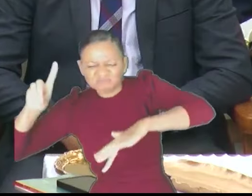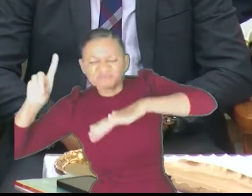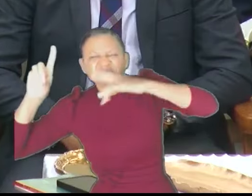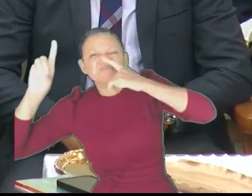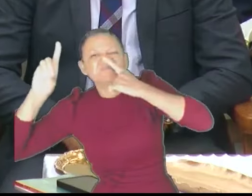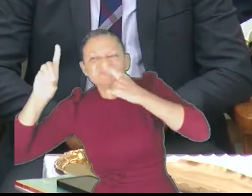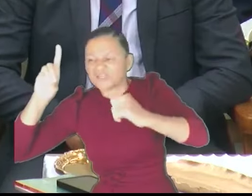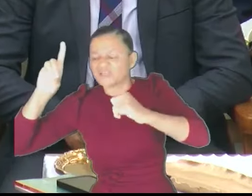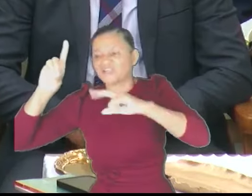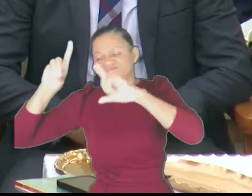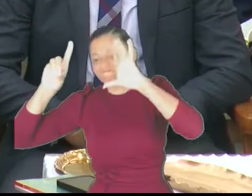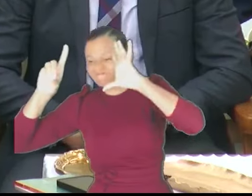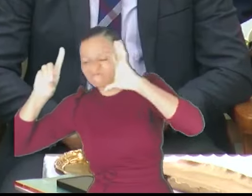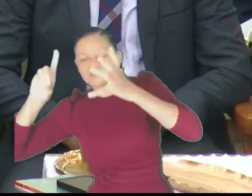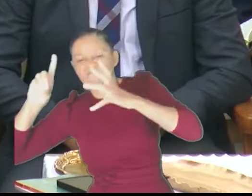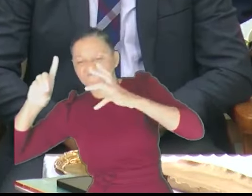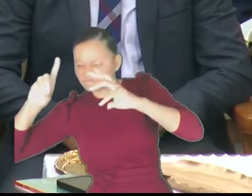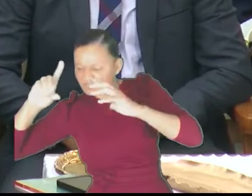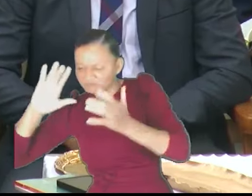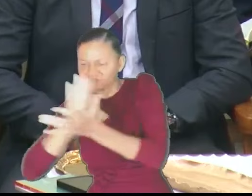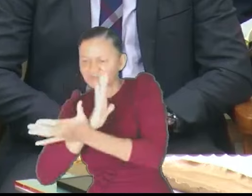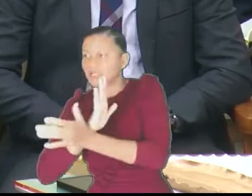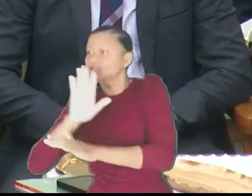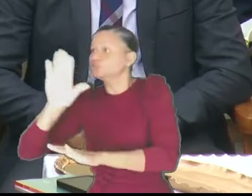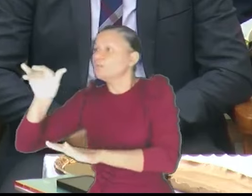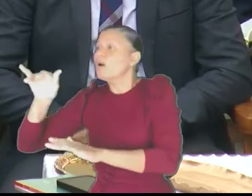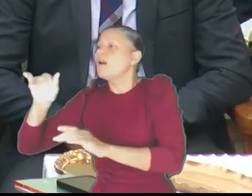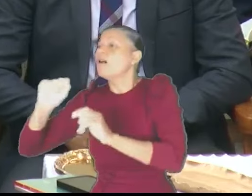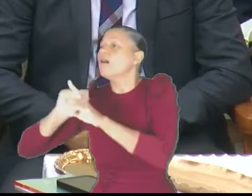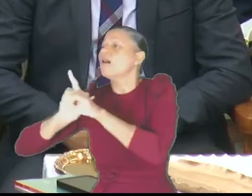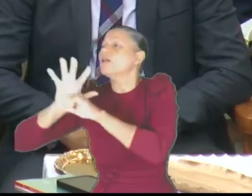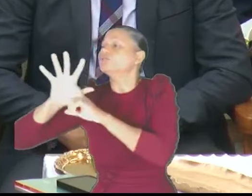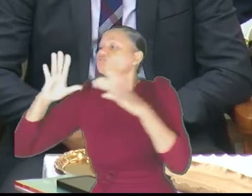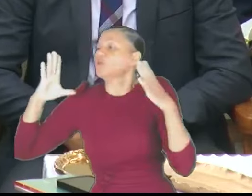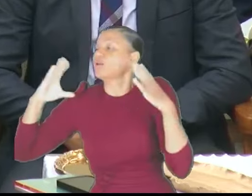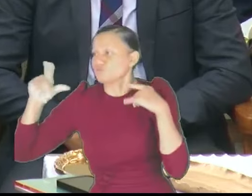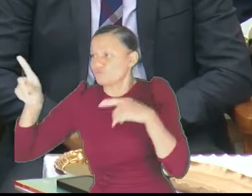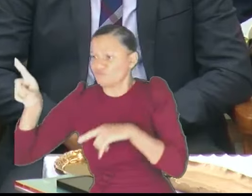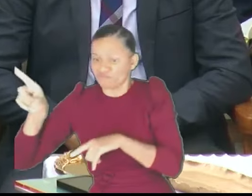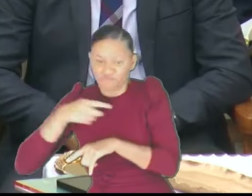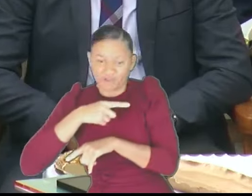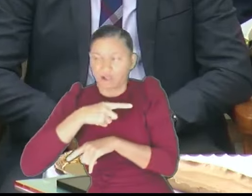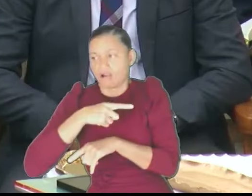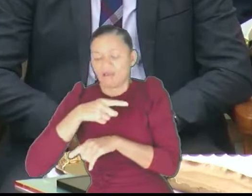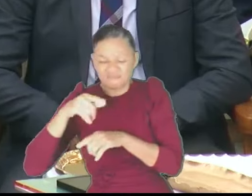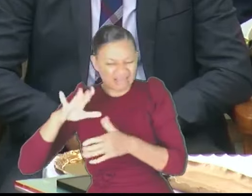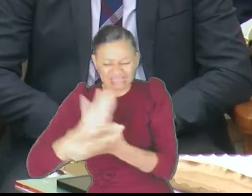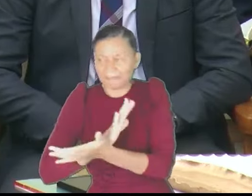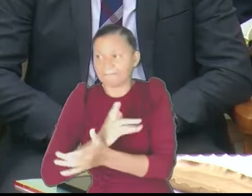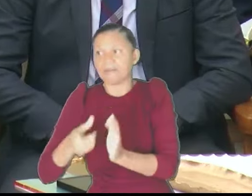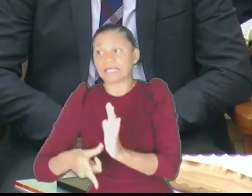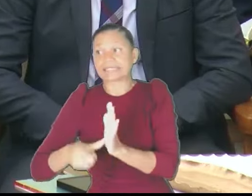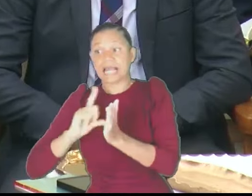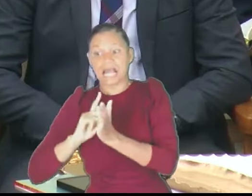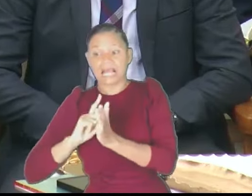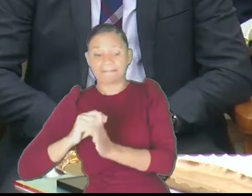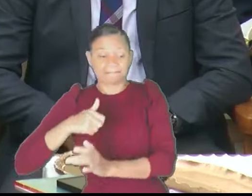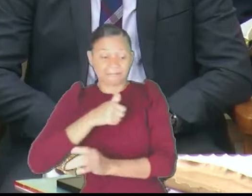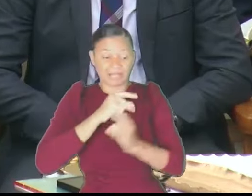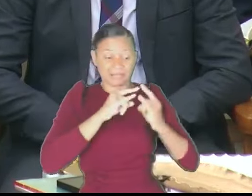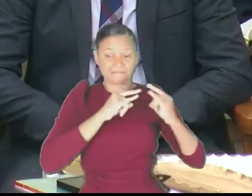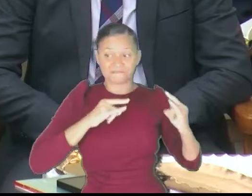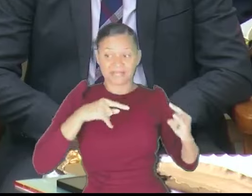destruir, ele chamou o anjo que estava saindo para dar a sentença e disse, olha, antes vocês passam lá na casa, na tenda do